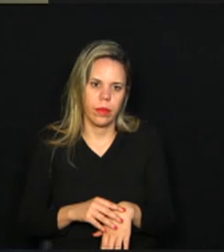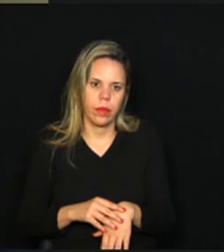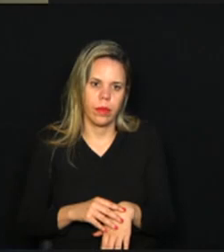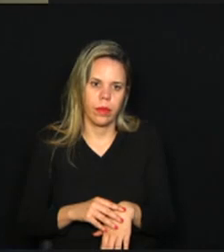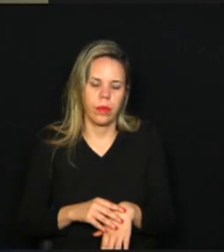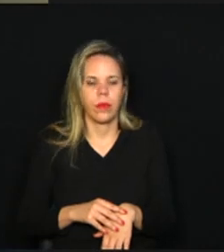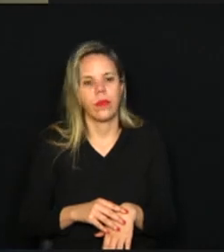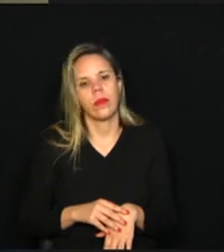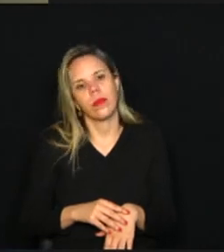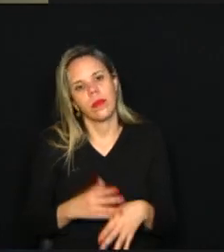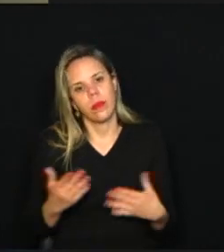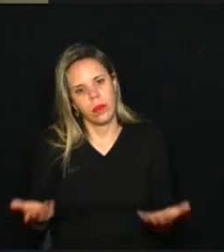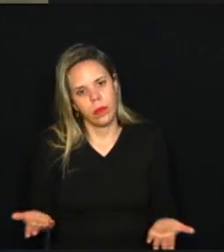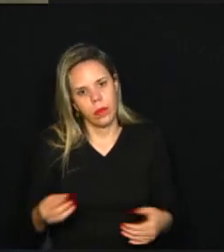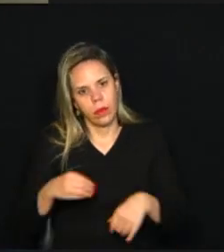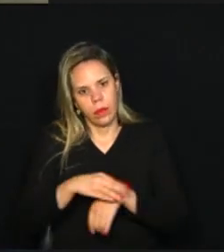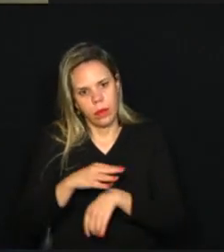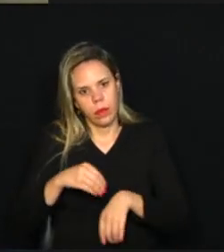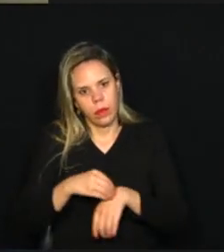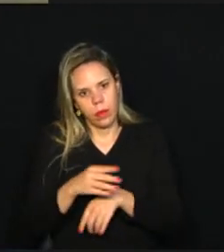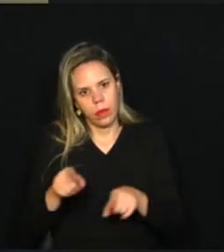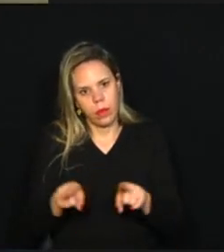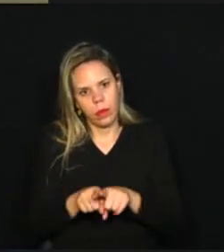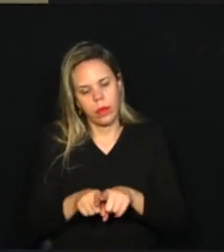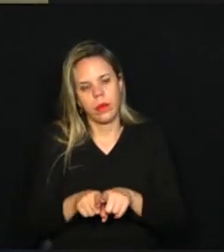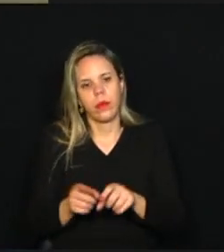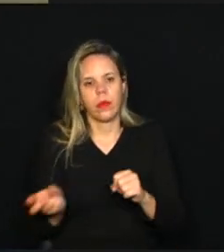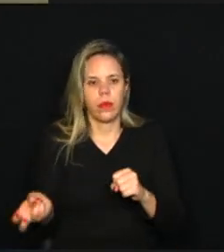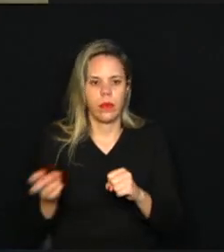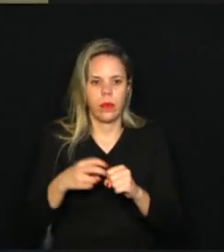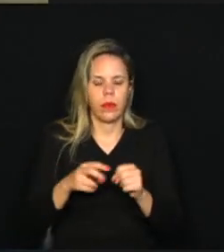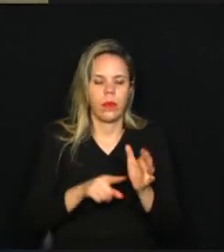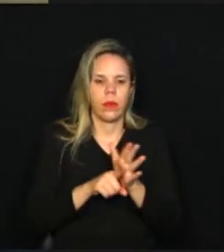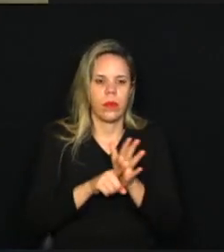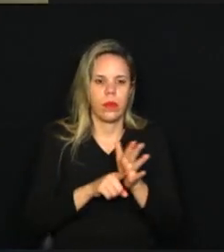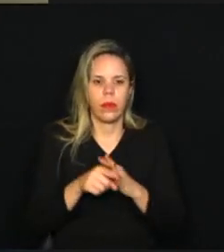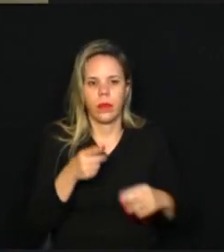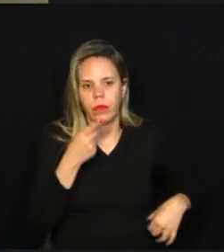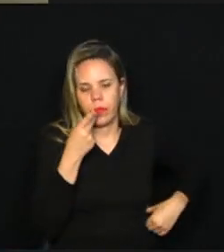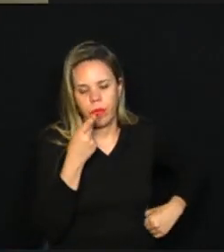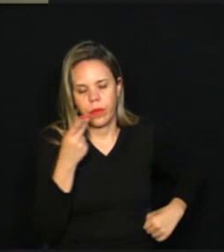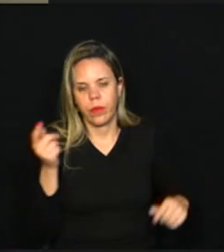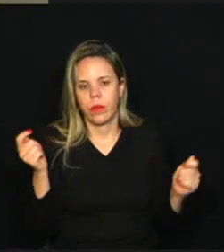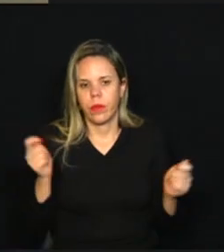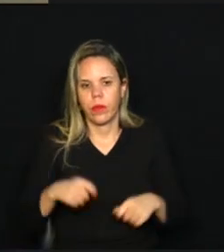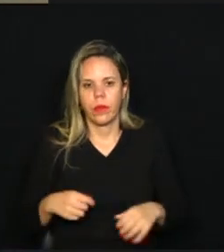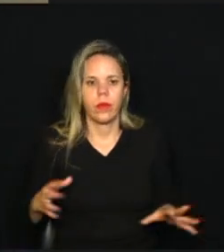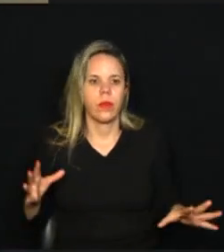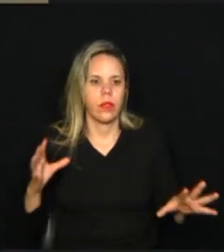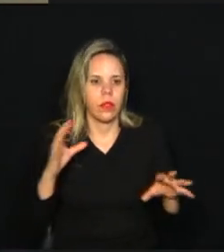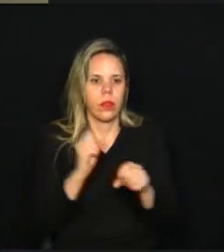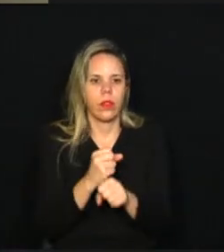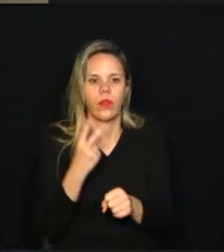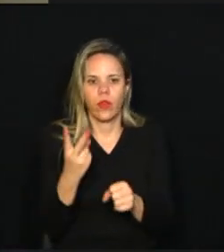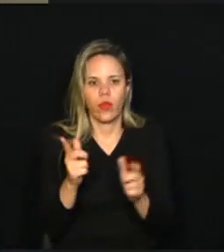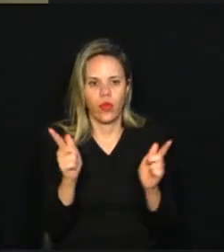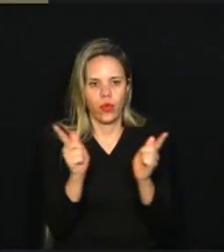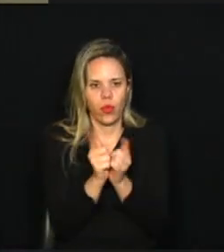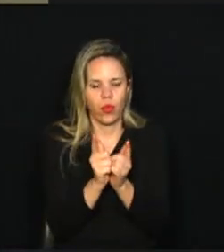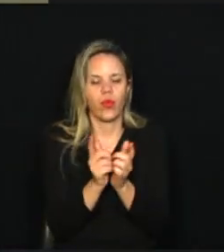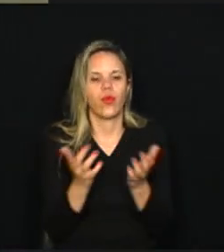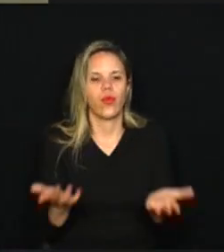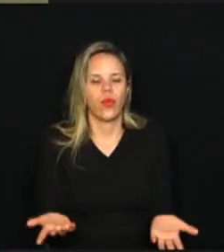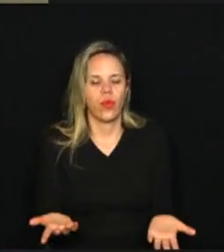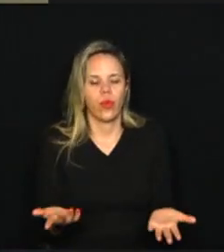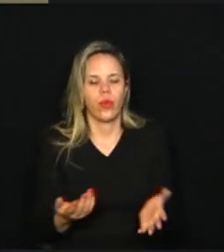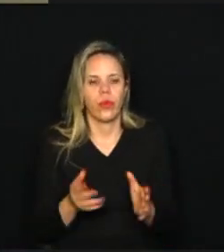ou assintomática, de transmitir também o vírus. Tem estudos que falam de uma probabilidade, juntando esses dois grupos, os pré-sintomáticos, os que